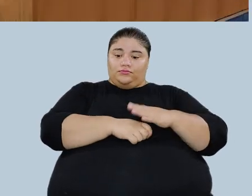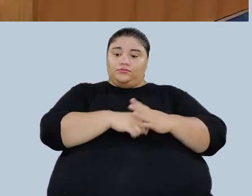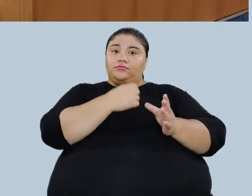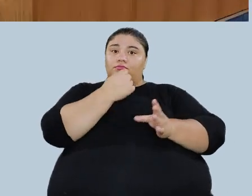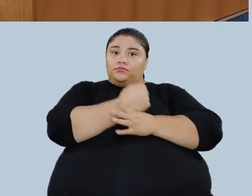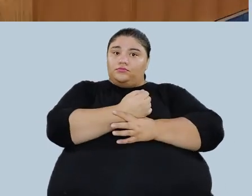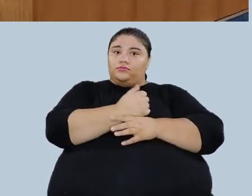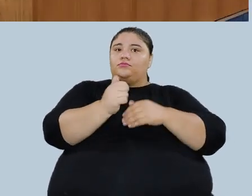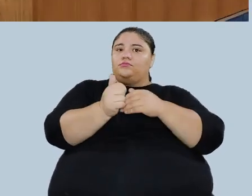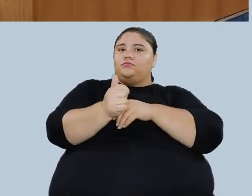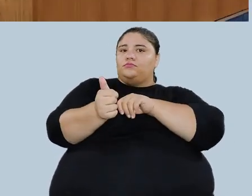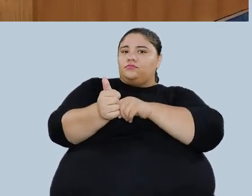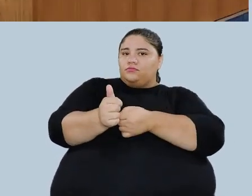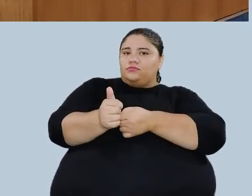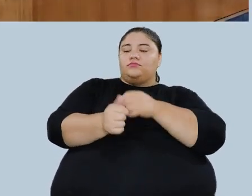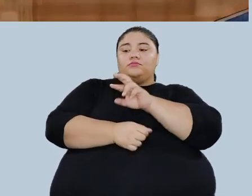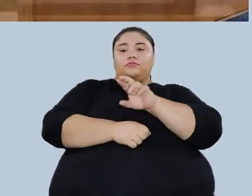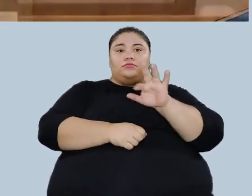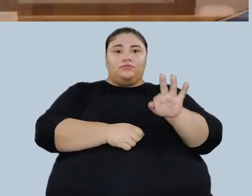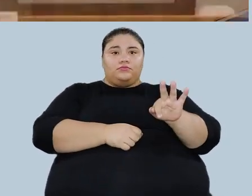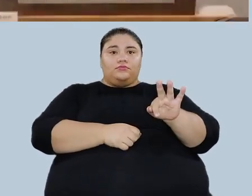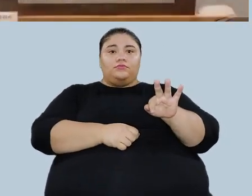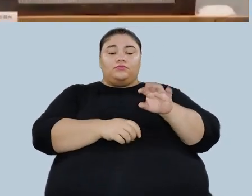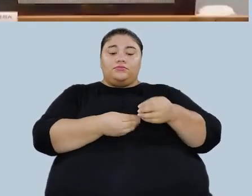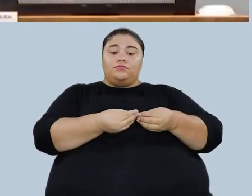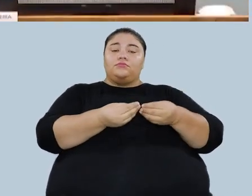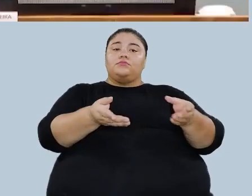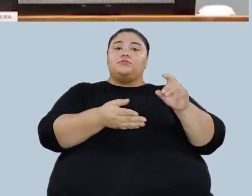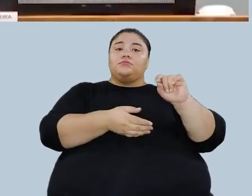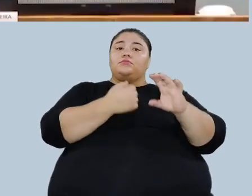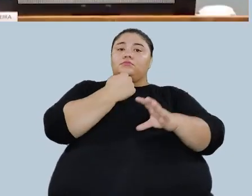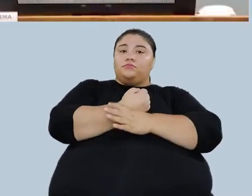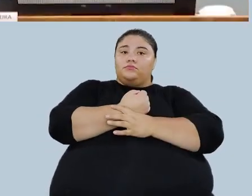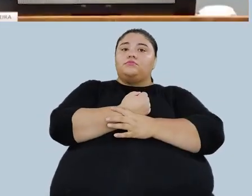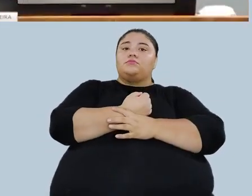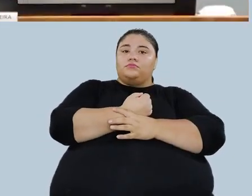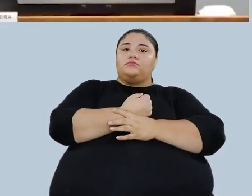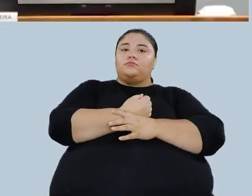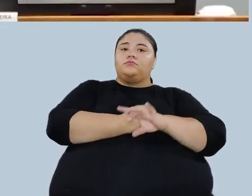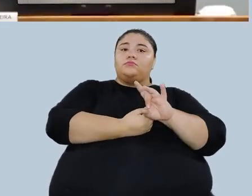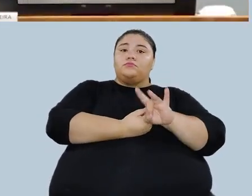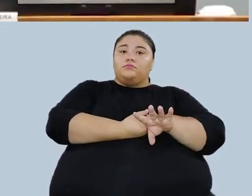fiscal. Então, isso confere à Receita Federal um elemento de segurança. Só vou